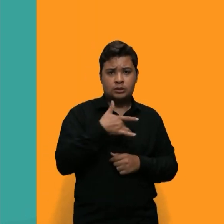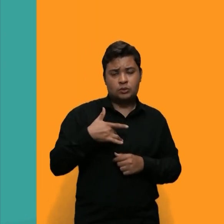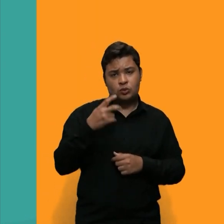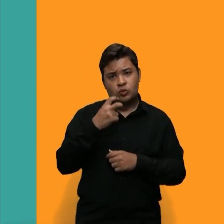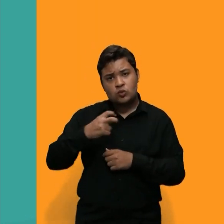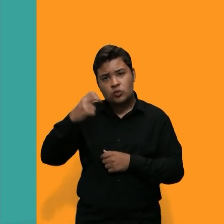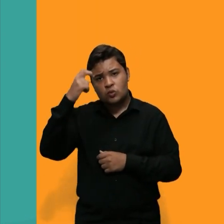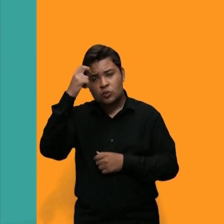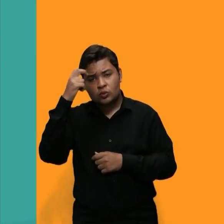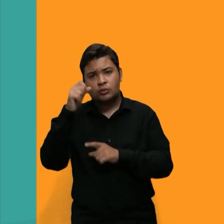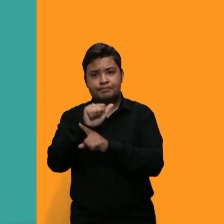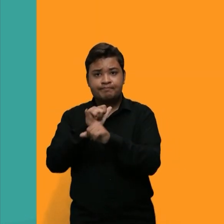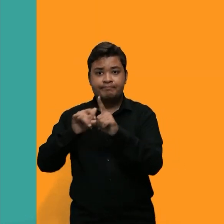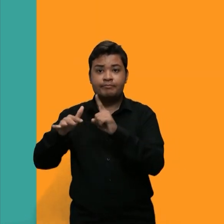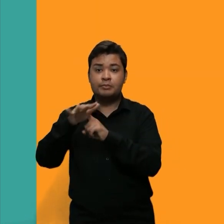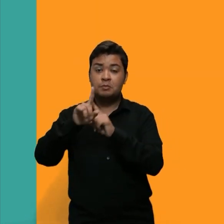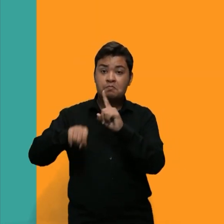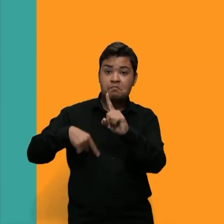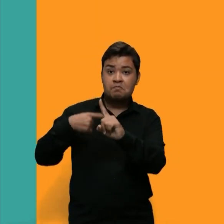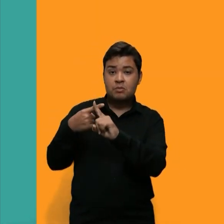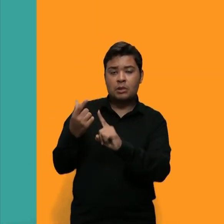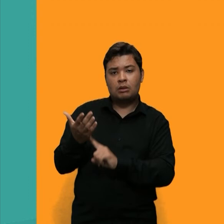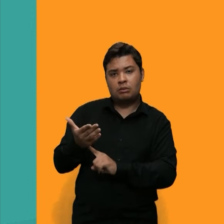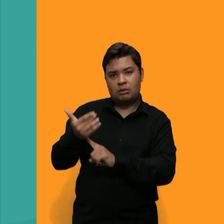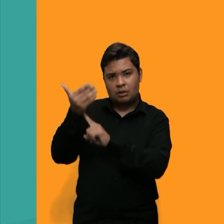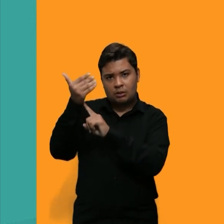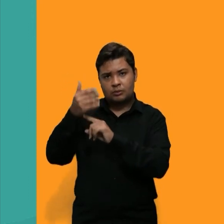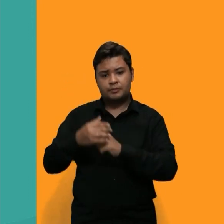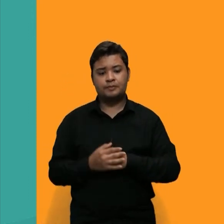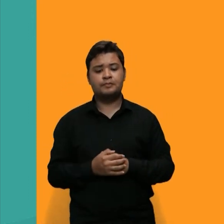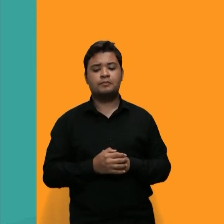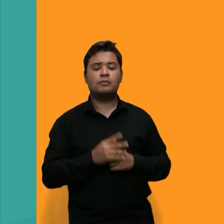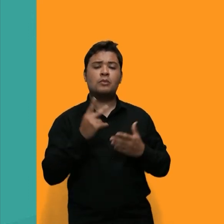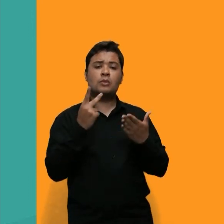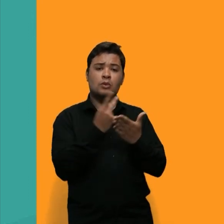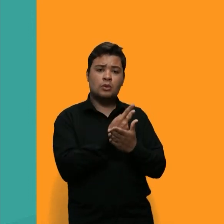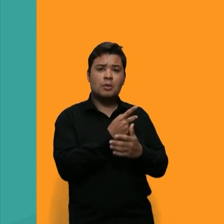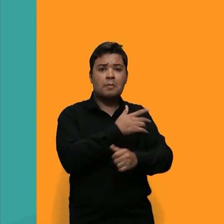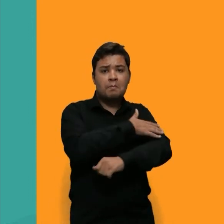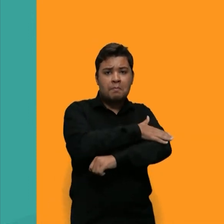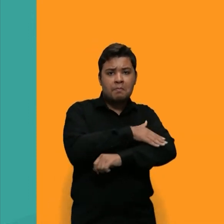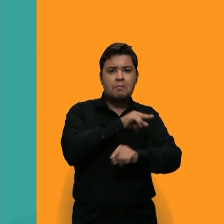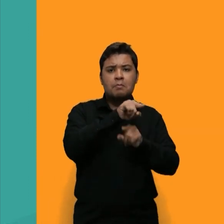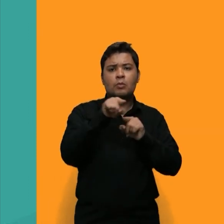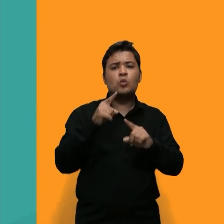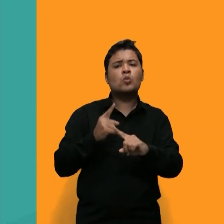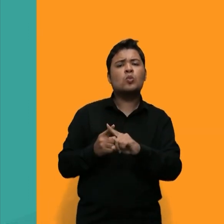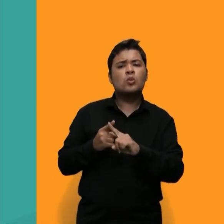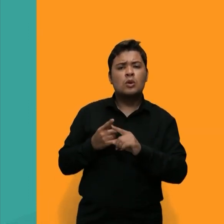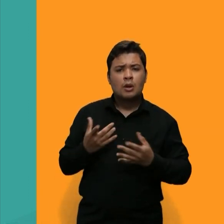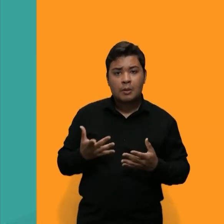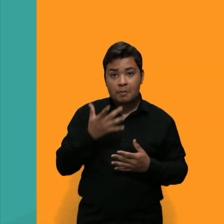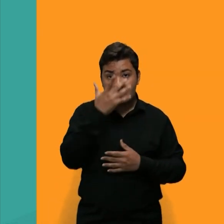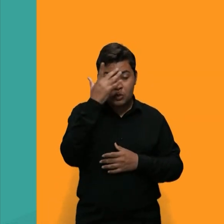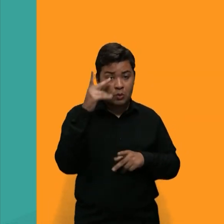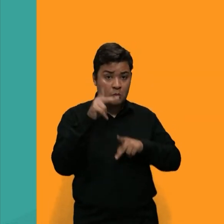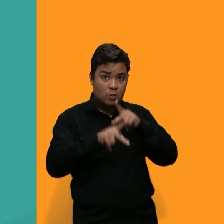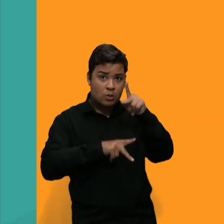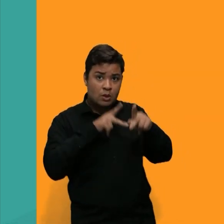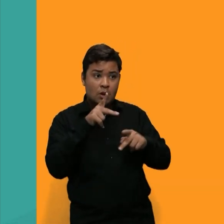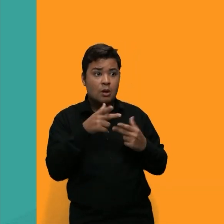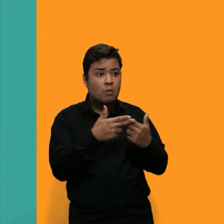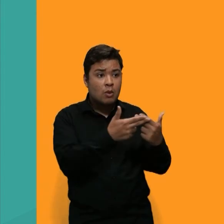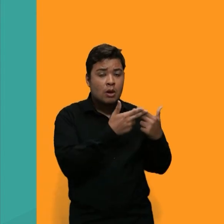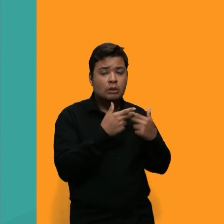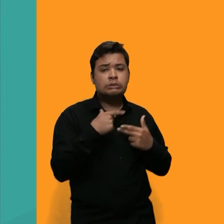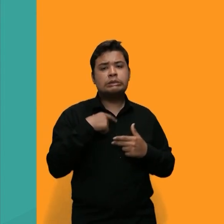meio ambiente e tecnologia. Ele é realizado nos parques porque, Ao usufruir desses espaços, a população pode conhecer a